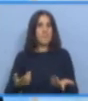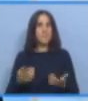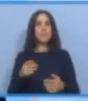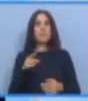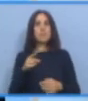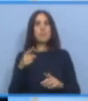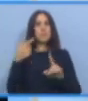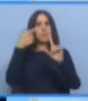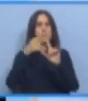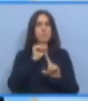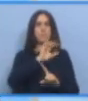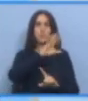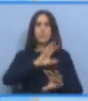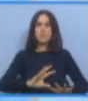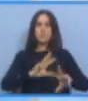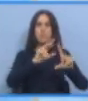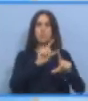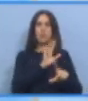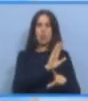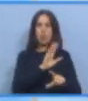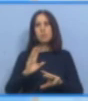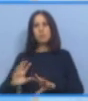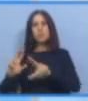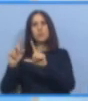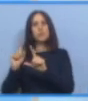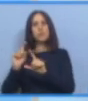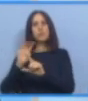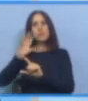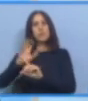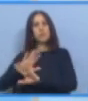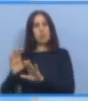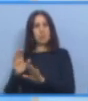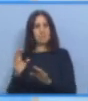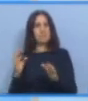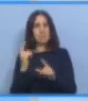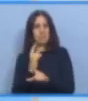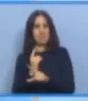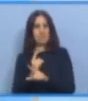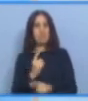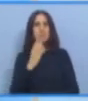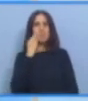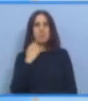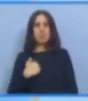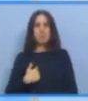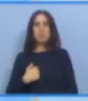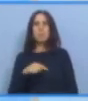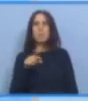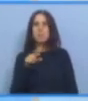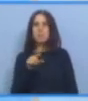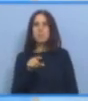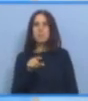são objetivos quer para os países em desenvolvimento, quer para os países desenvolvidos. Eu acho que sem dúvida, este tipo